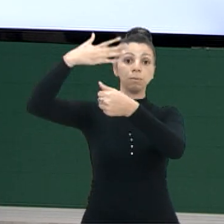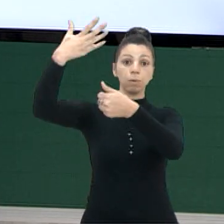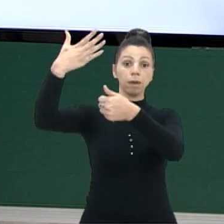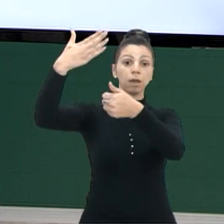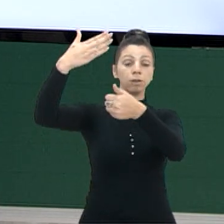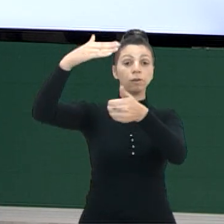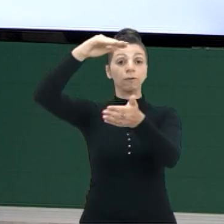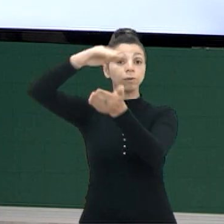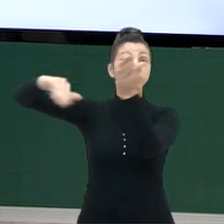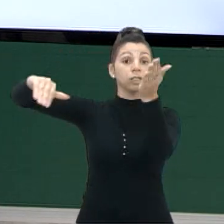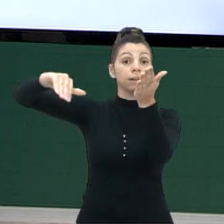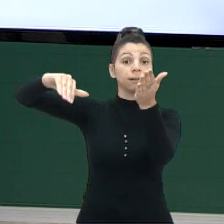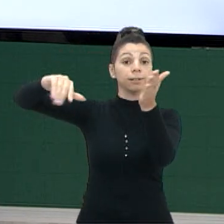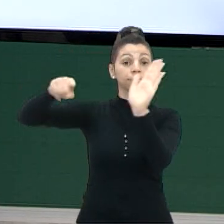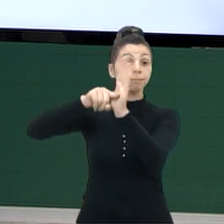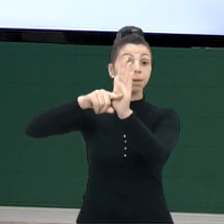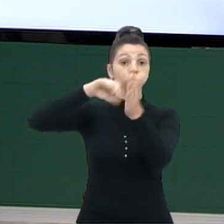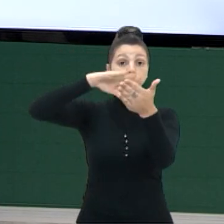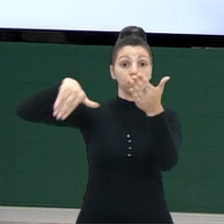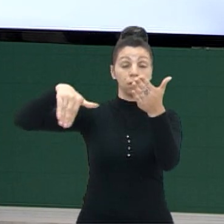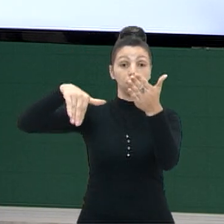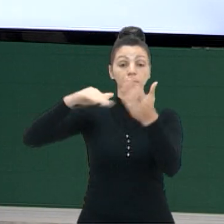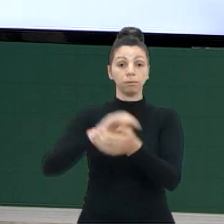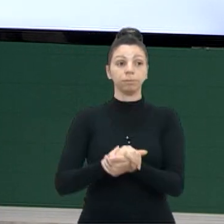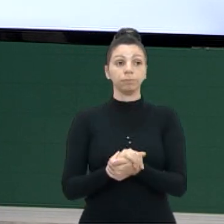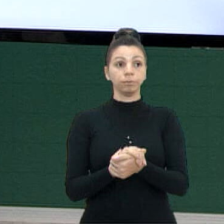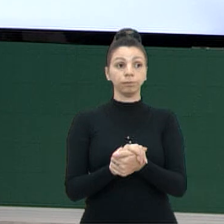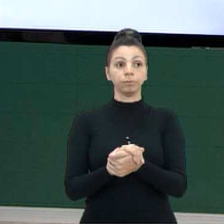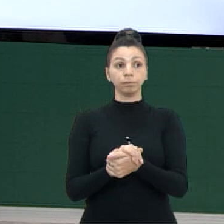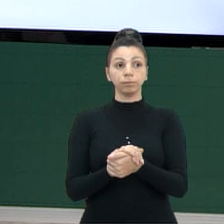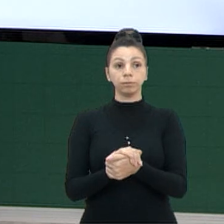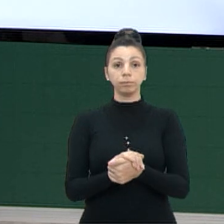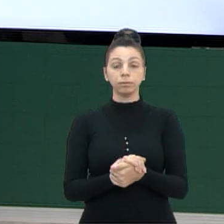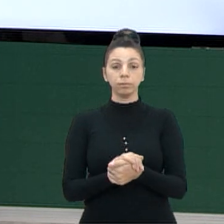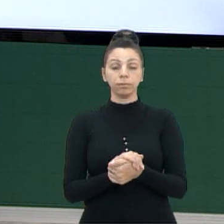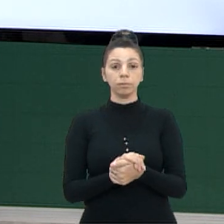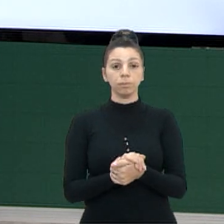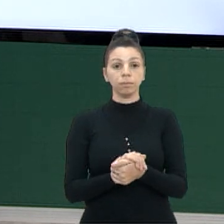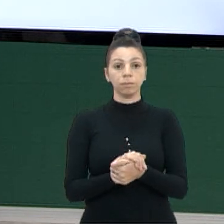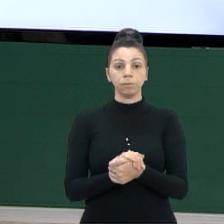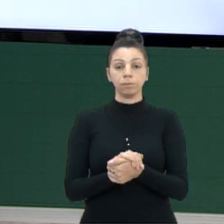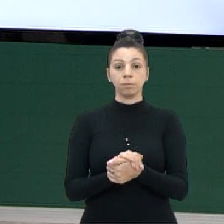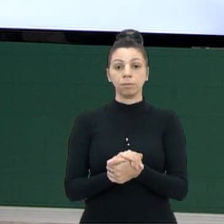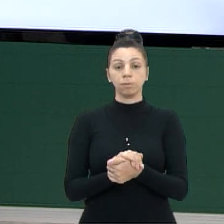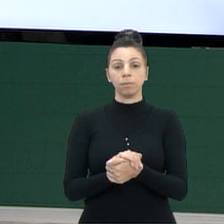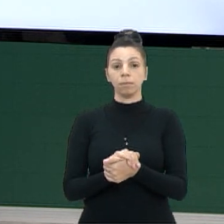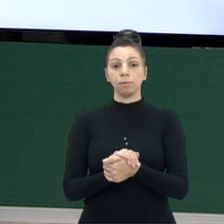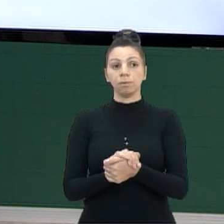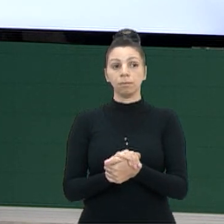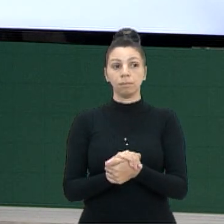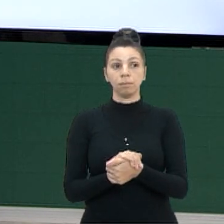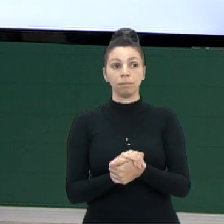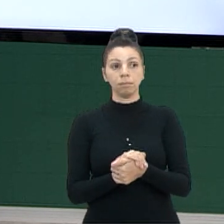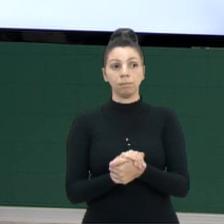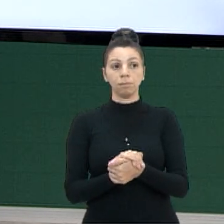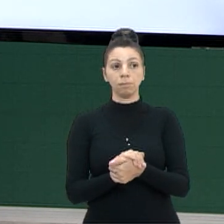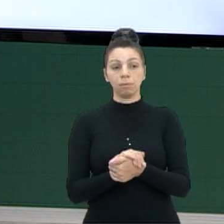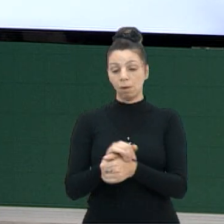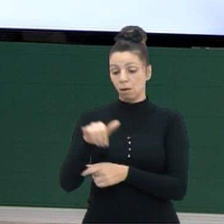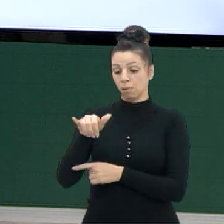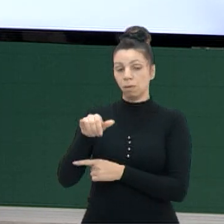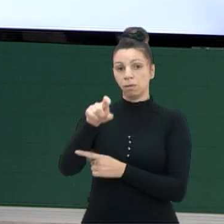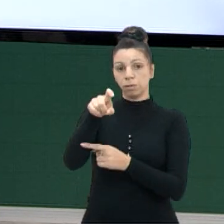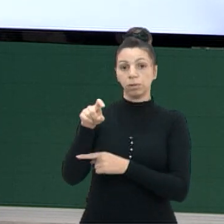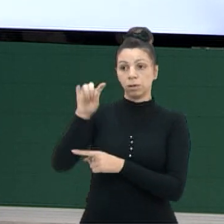letras semelhantes, das letras iguais. Então, 12 divididos por 3, 4. X na quarta divididos por x ao